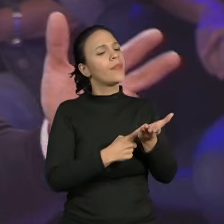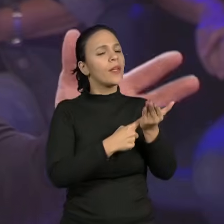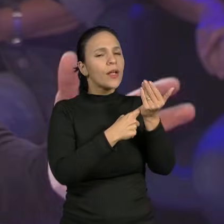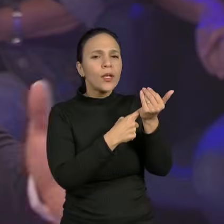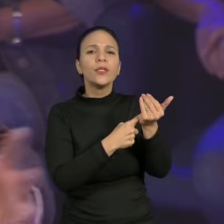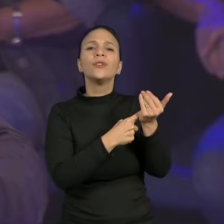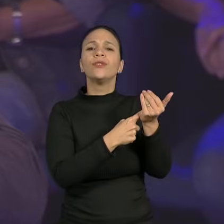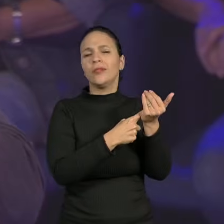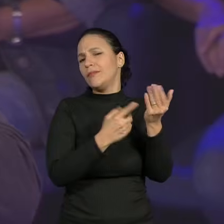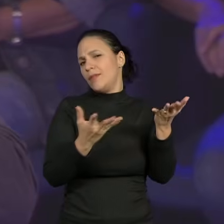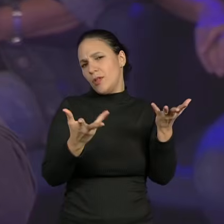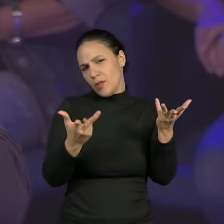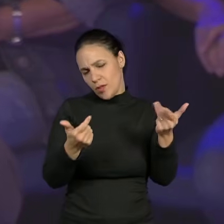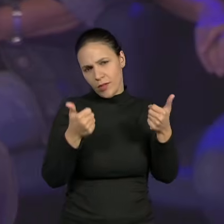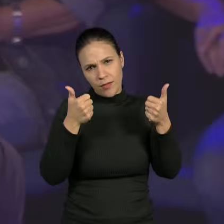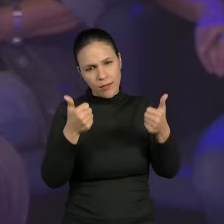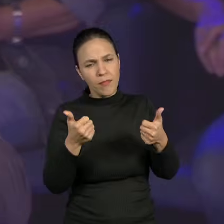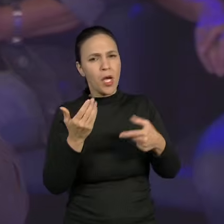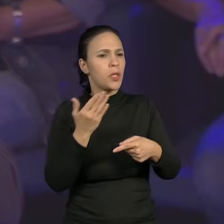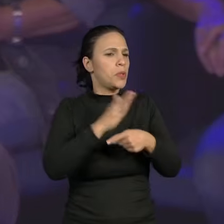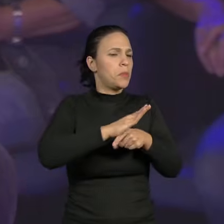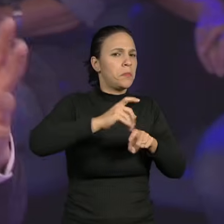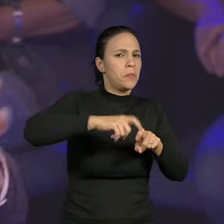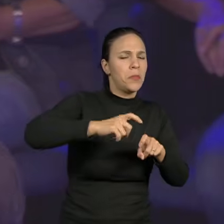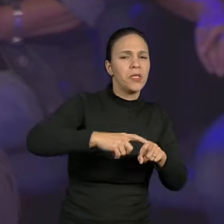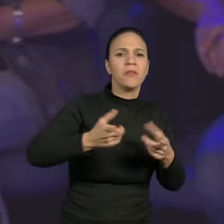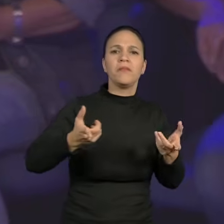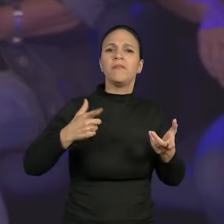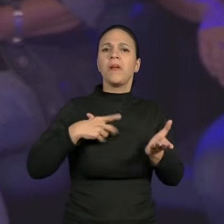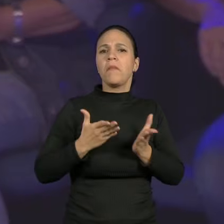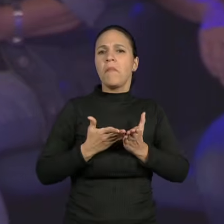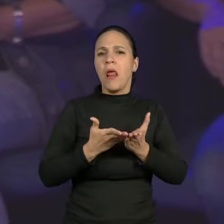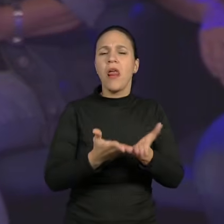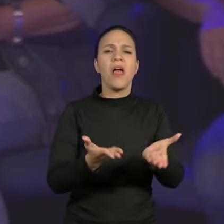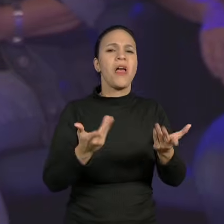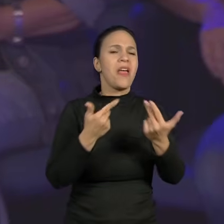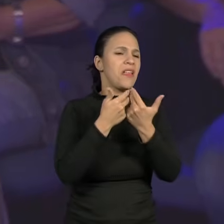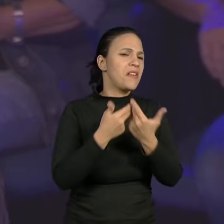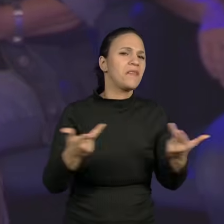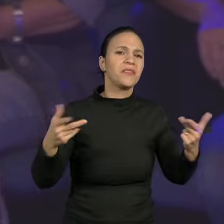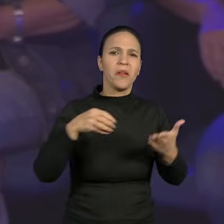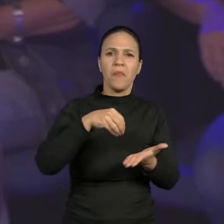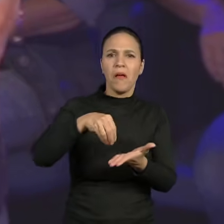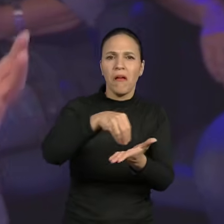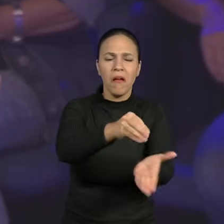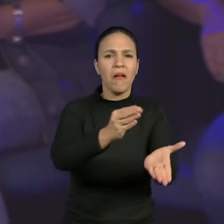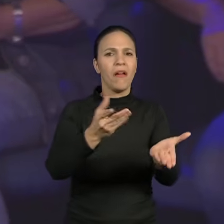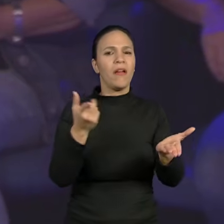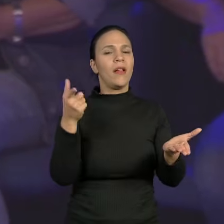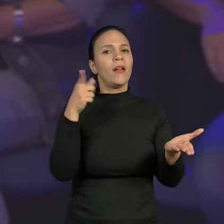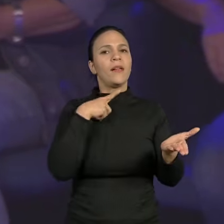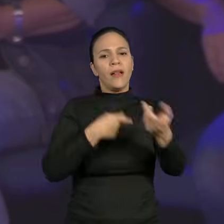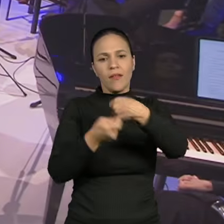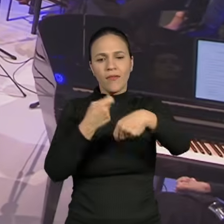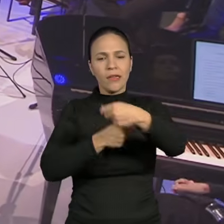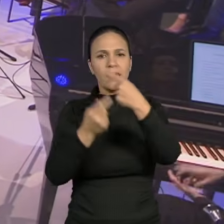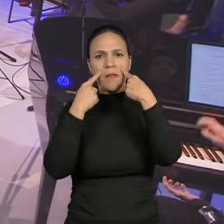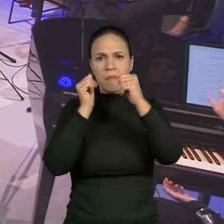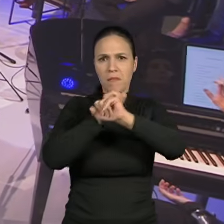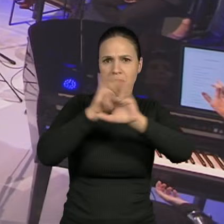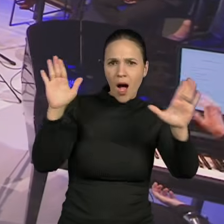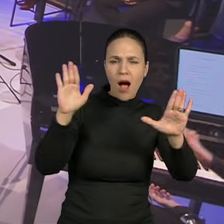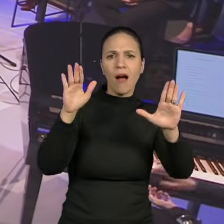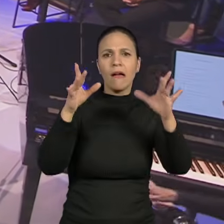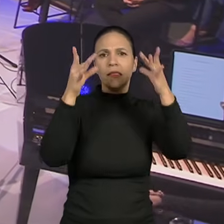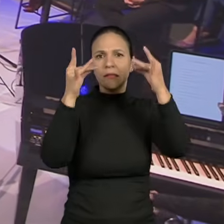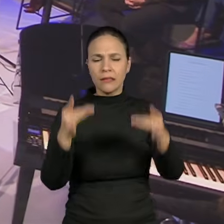favoráveis à tecnologia, ela melhorou a medicina, as navegações, né? Enfim, a transparência financeira.